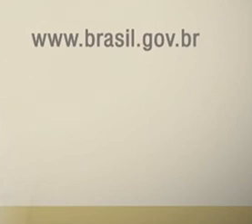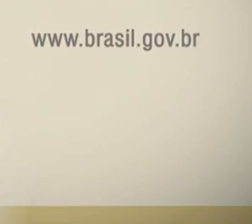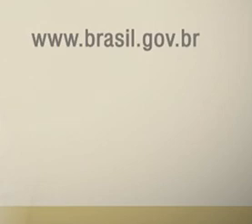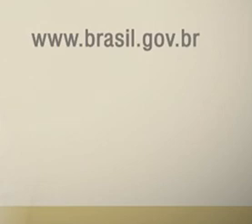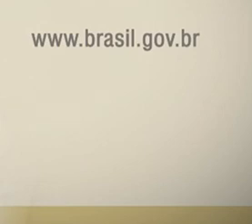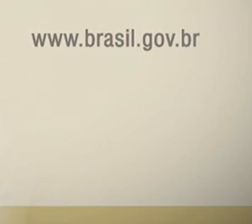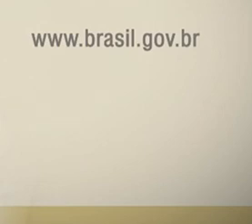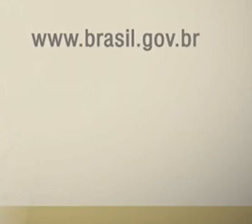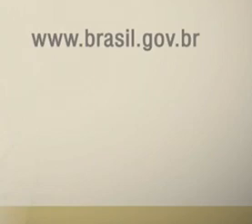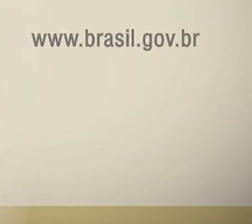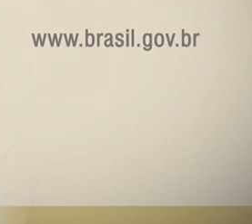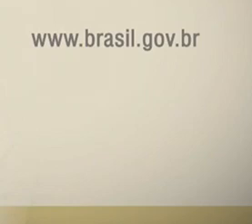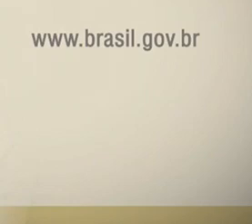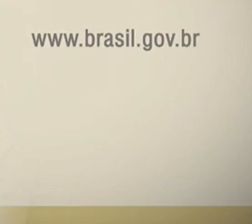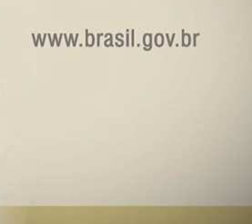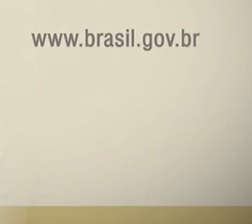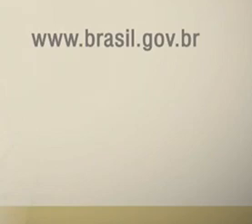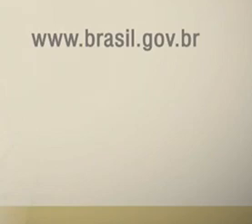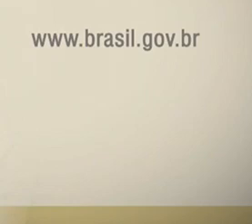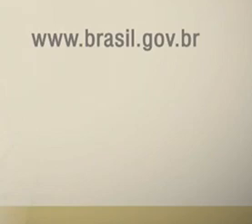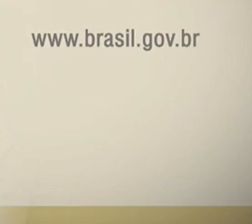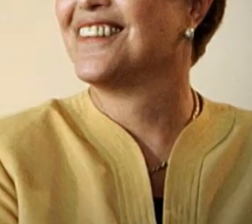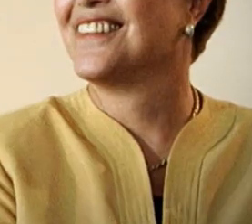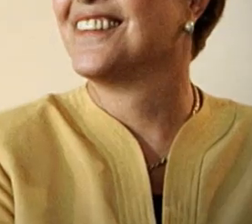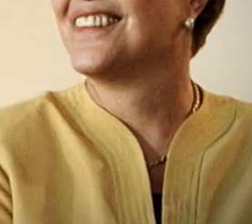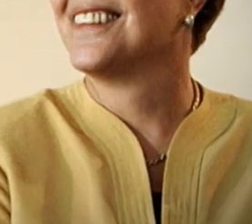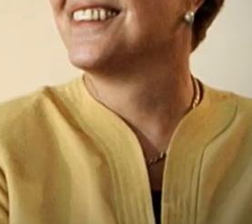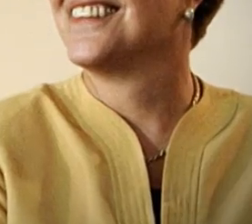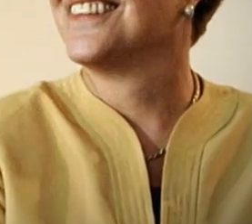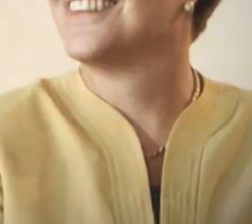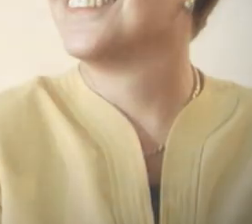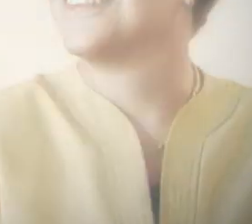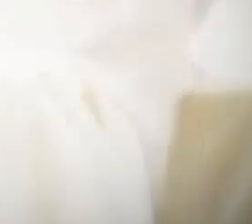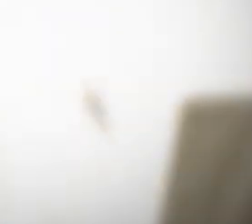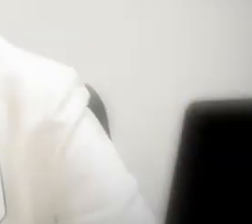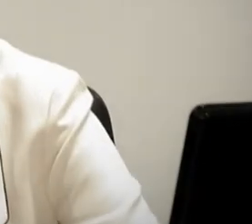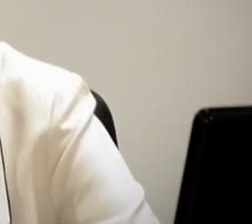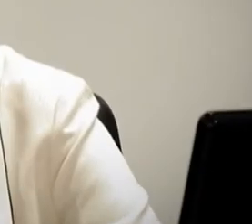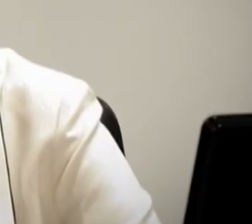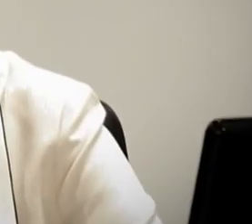www.brasil.gov.br Nós voltamos na próxima segunda-feira Até lá